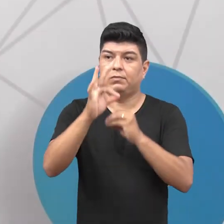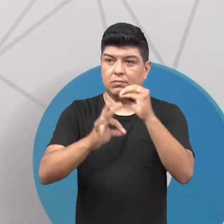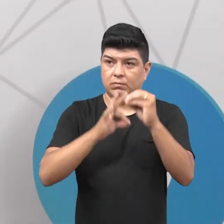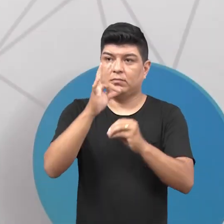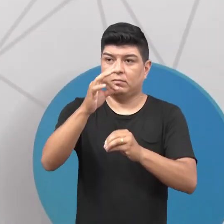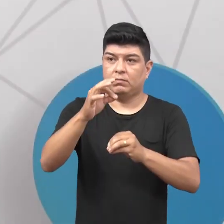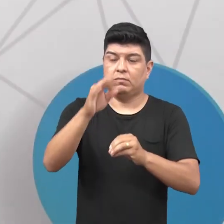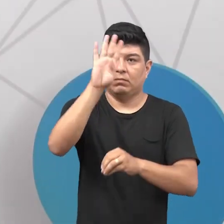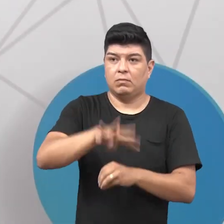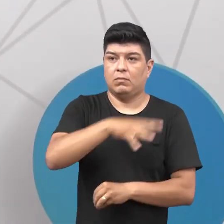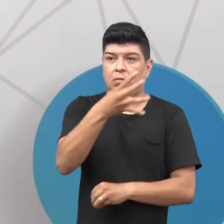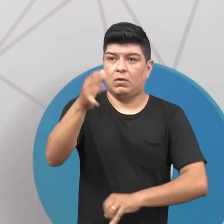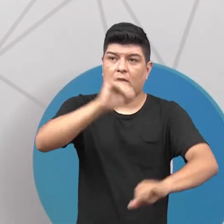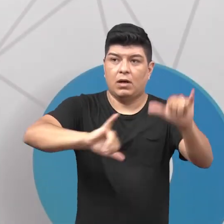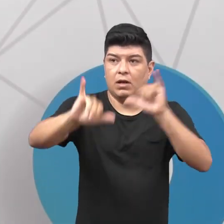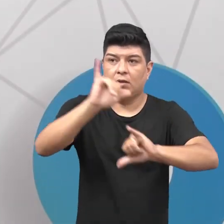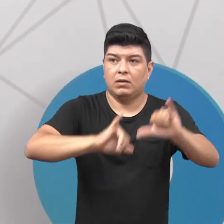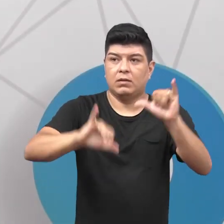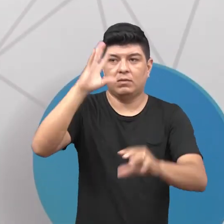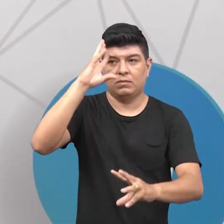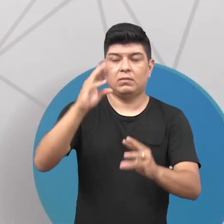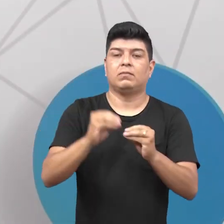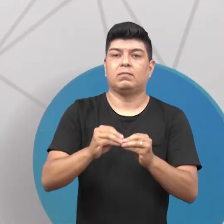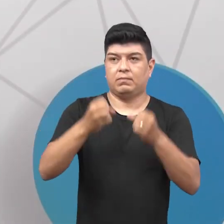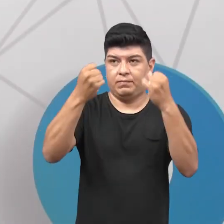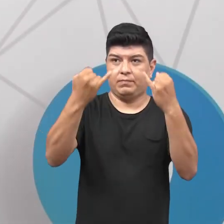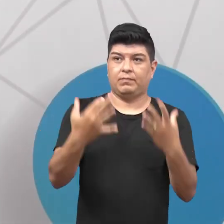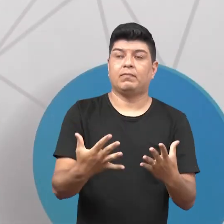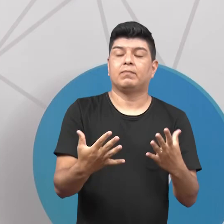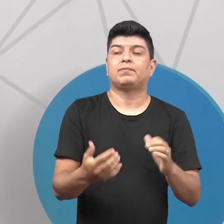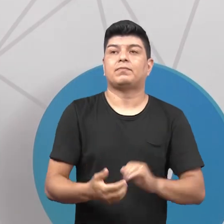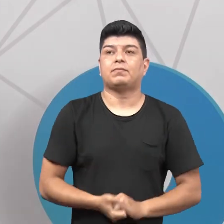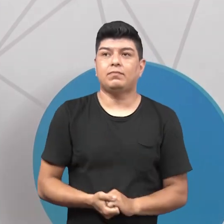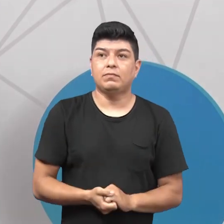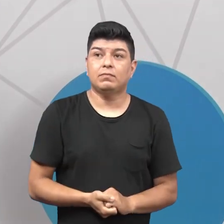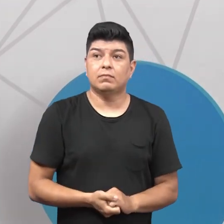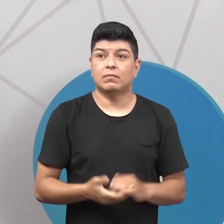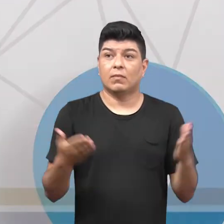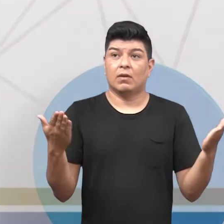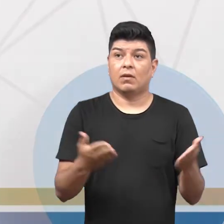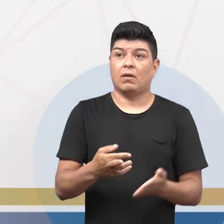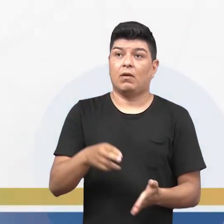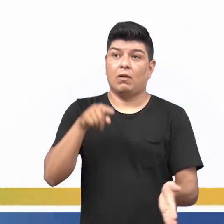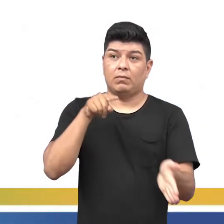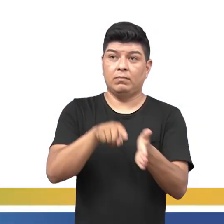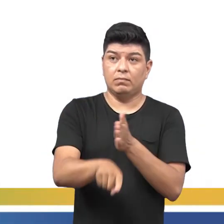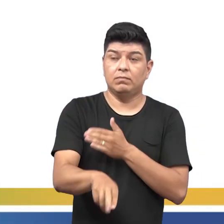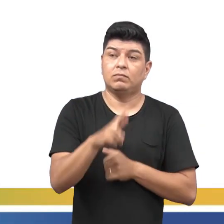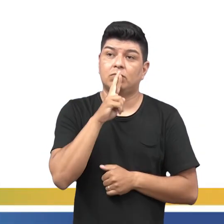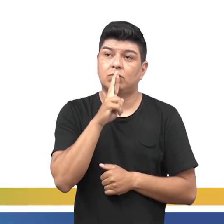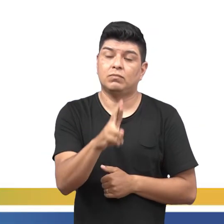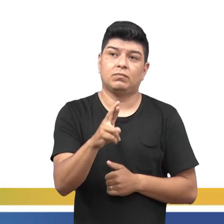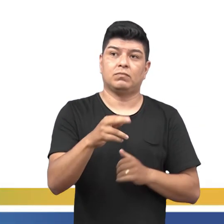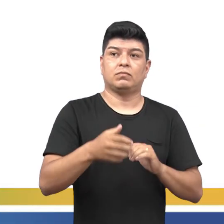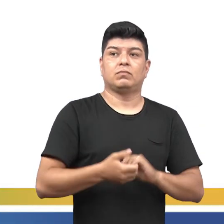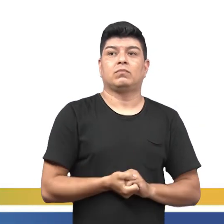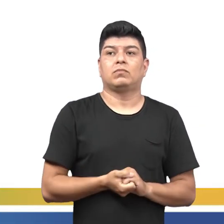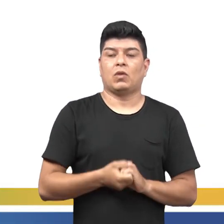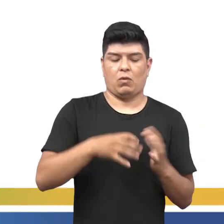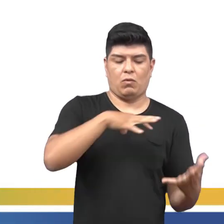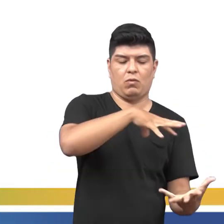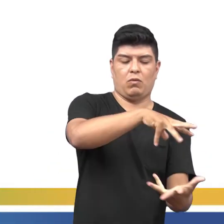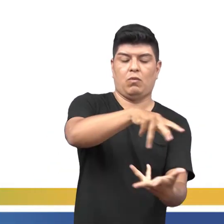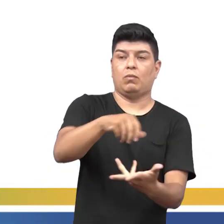muito bem do que nós estamos falando. Agora nós temos aí uma questão para concluir. Resolva a questão. O